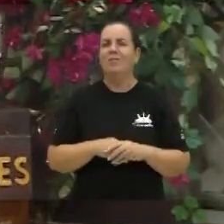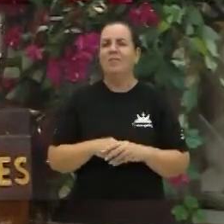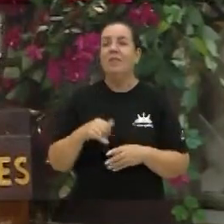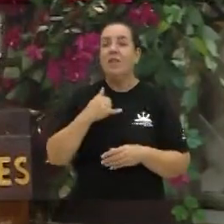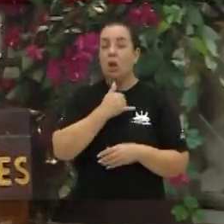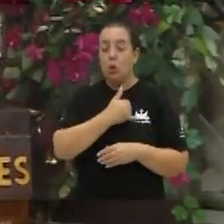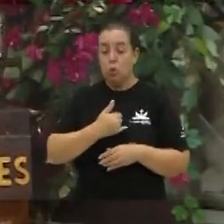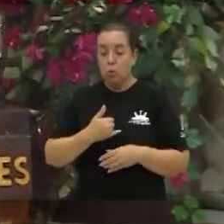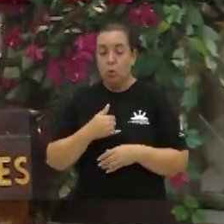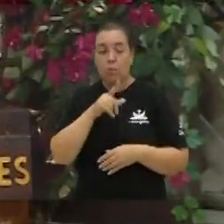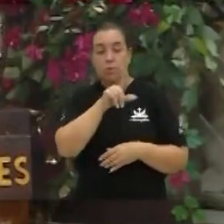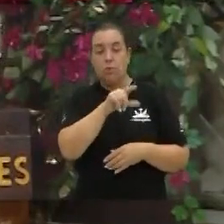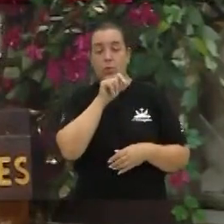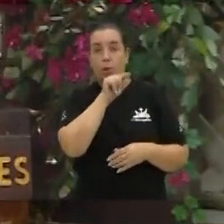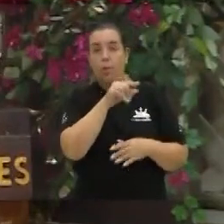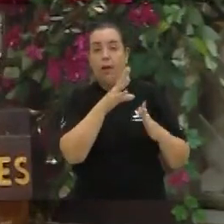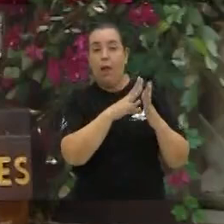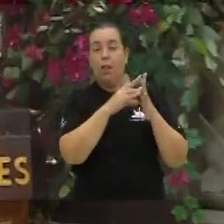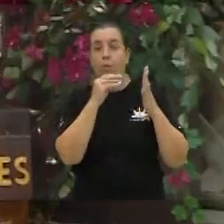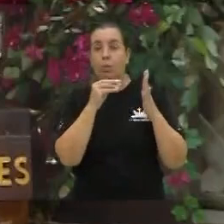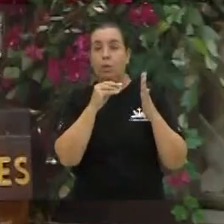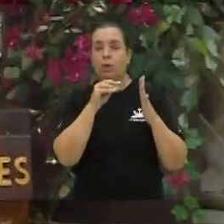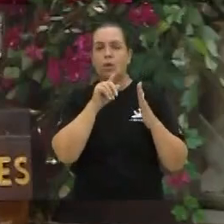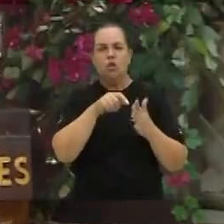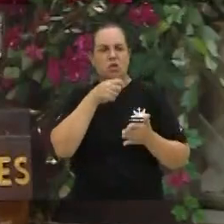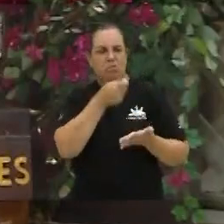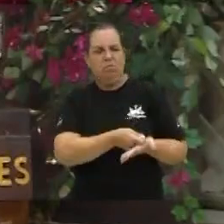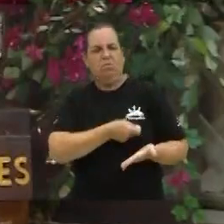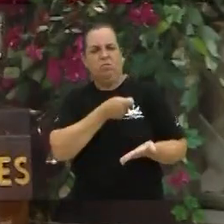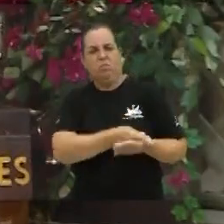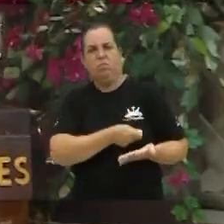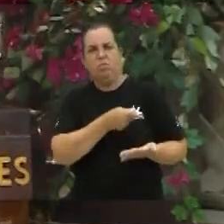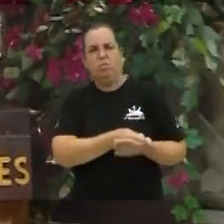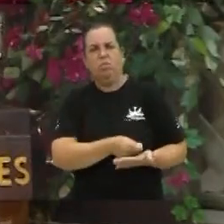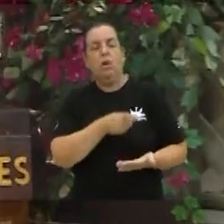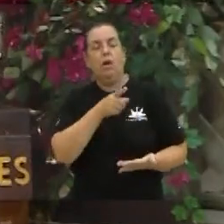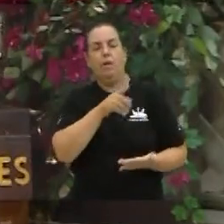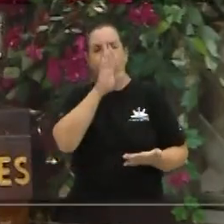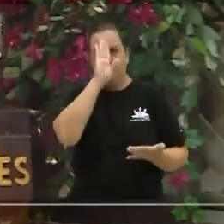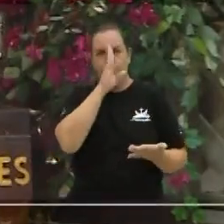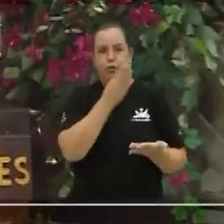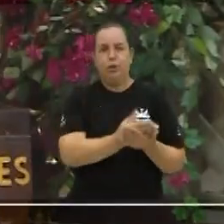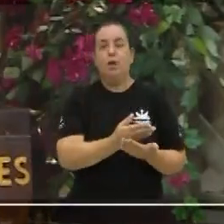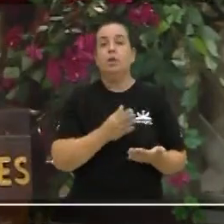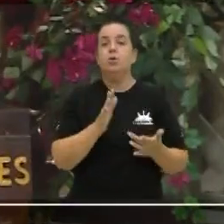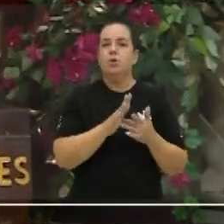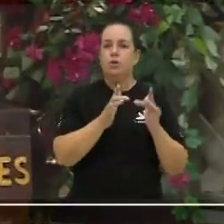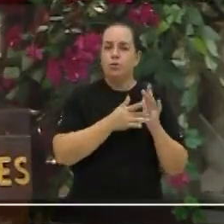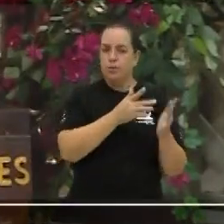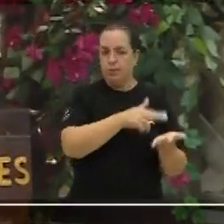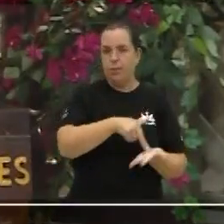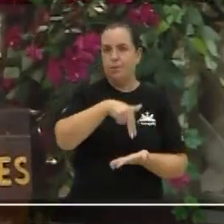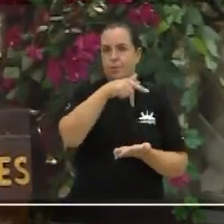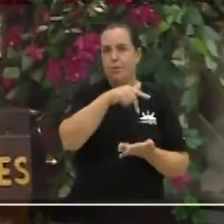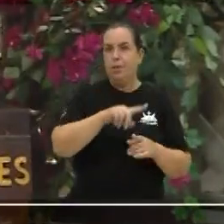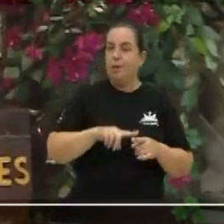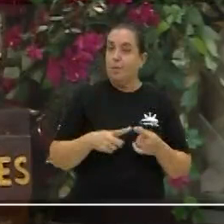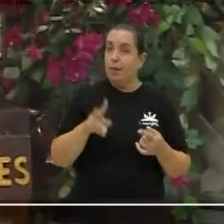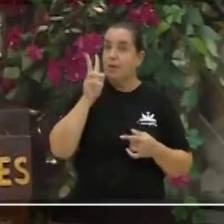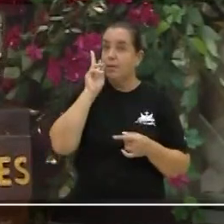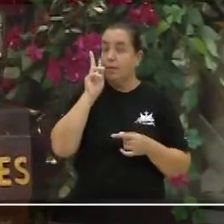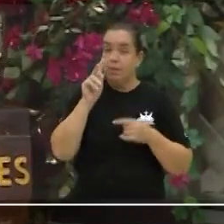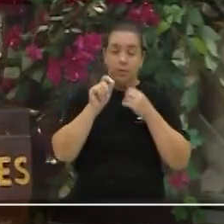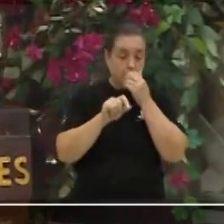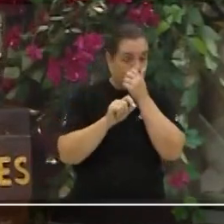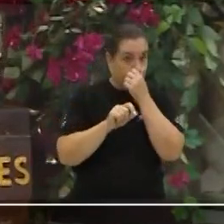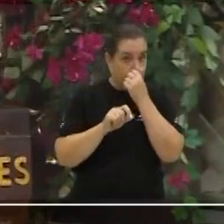ser um modelo de toda a resistência a crer no ressuscitado. Mas ora, lembremos, na semana